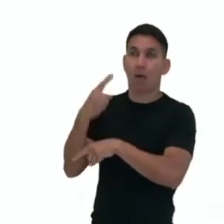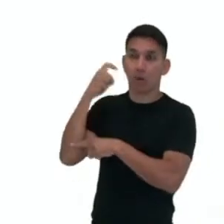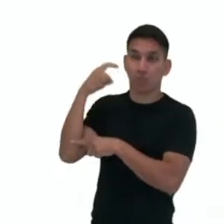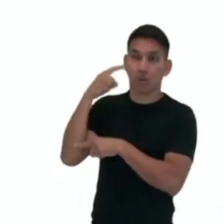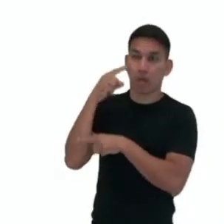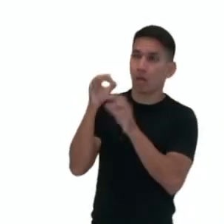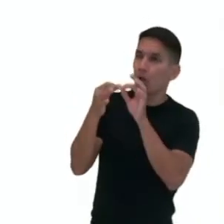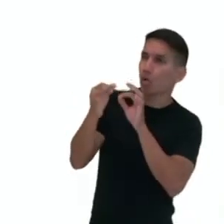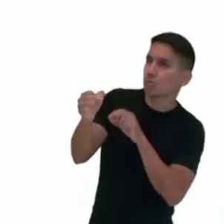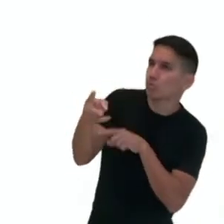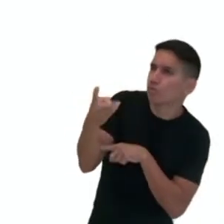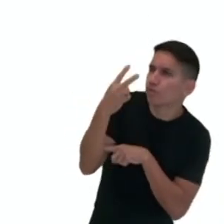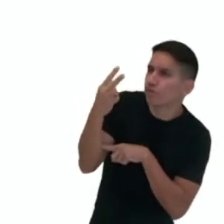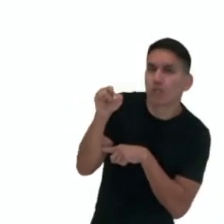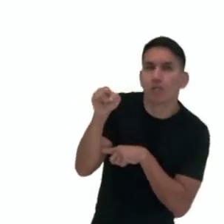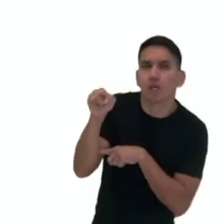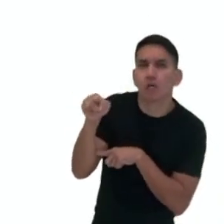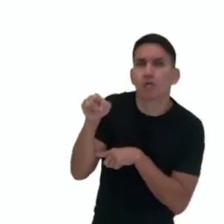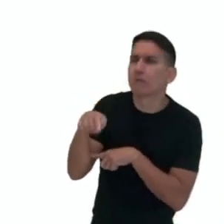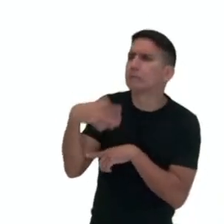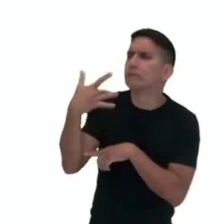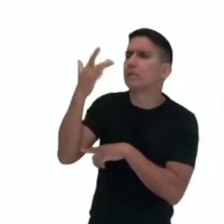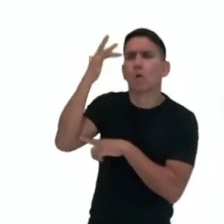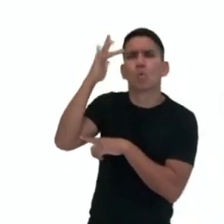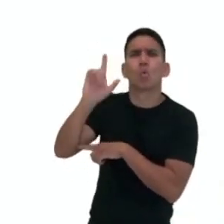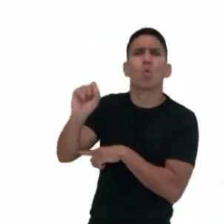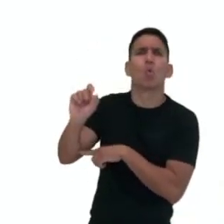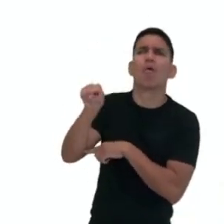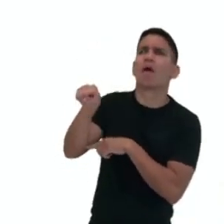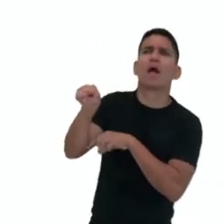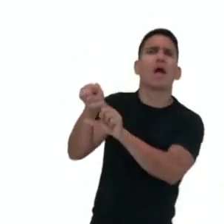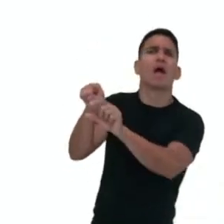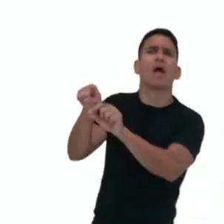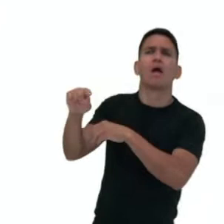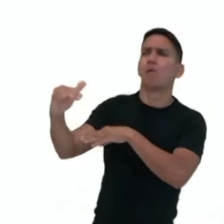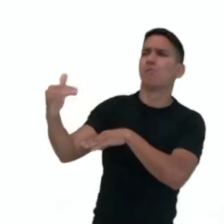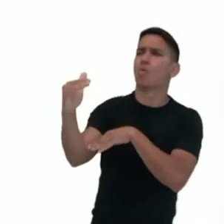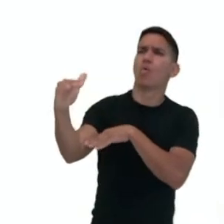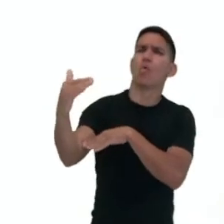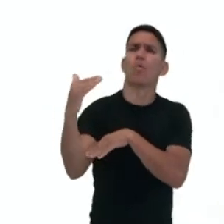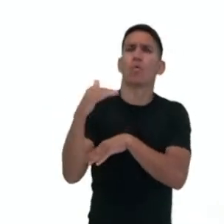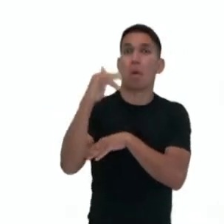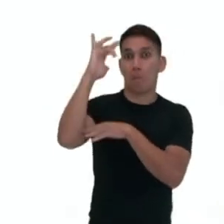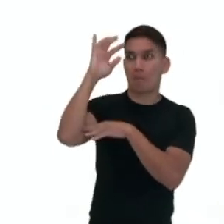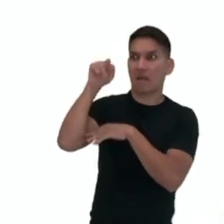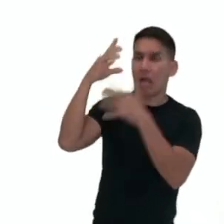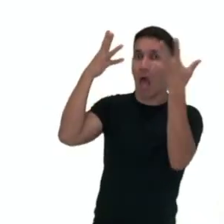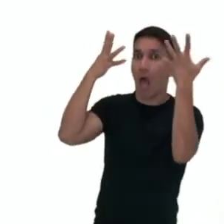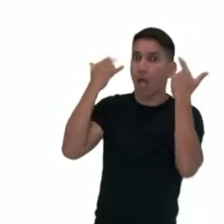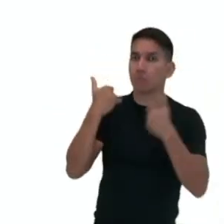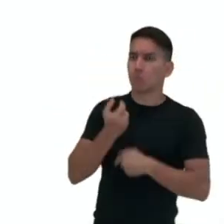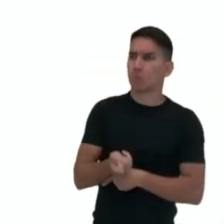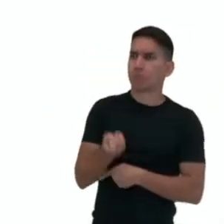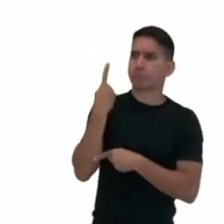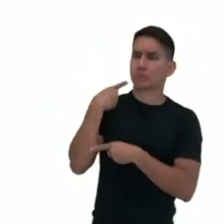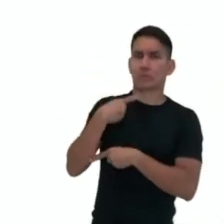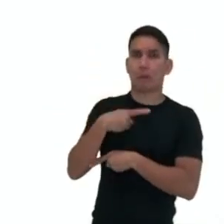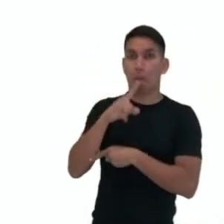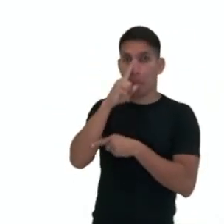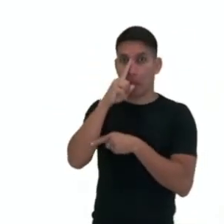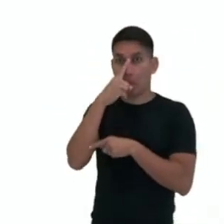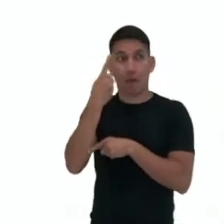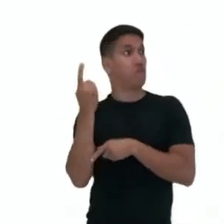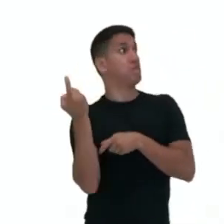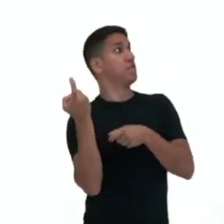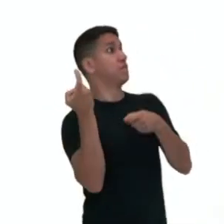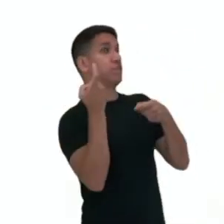ao longe, né? Sem saber direito do que se tratava, imaginando ser um animal estranho e perigoso, correu para